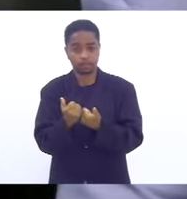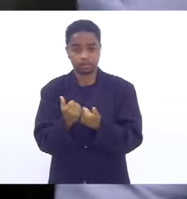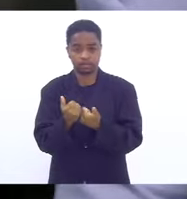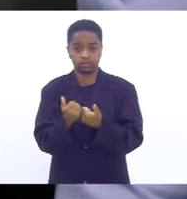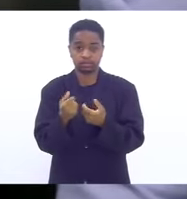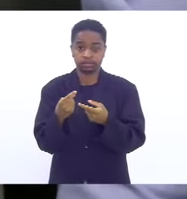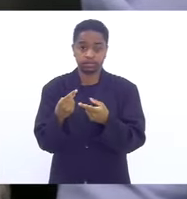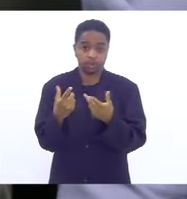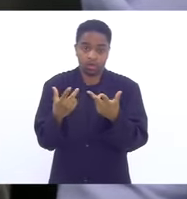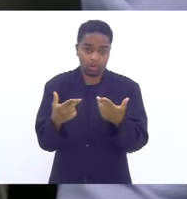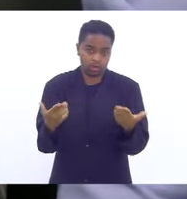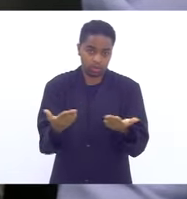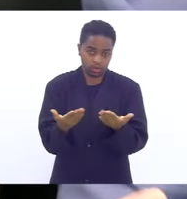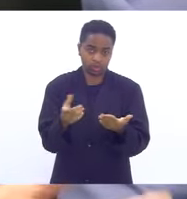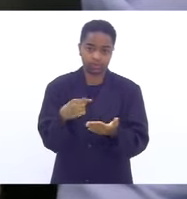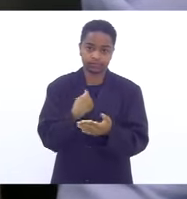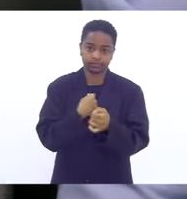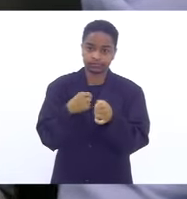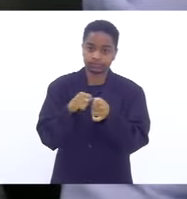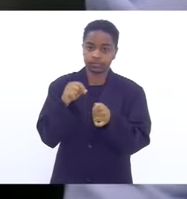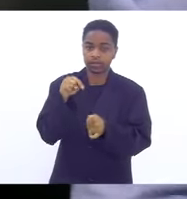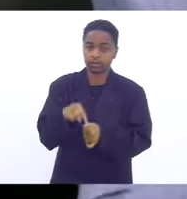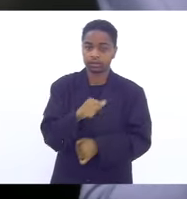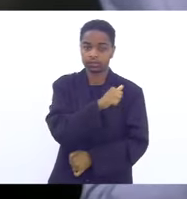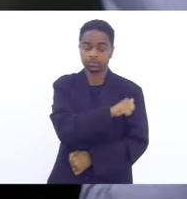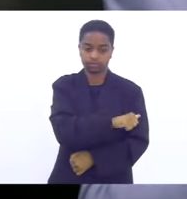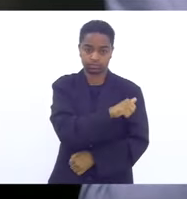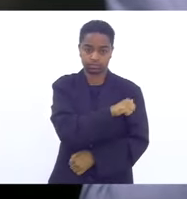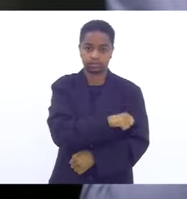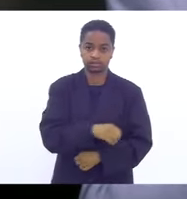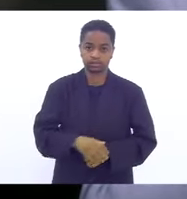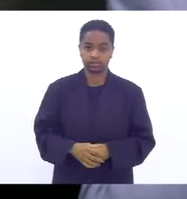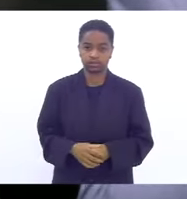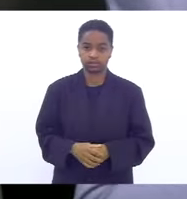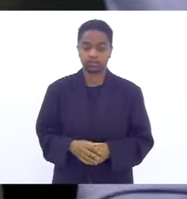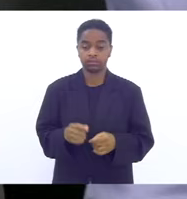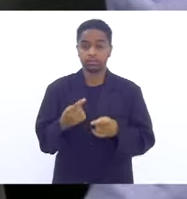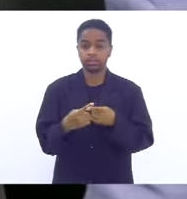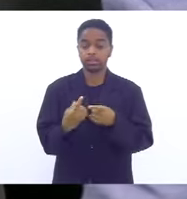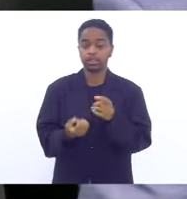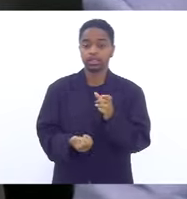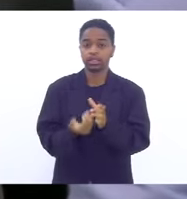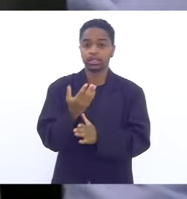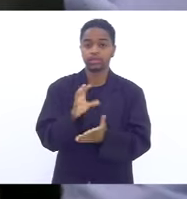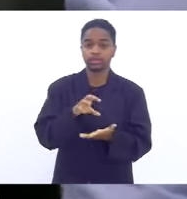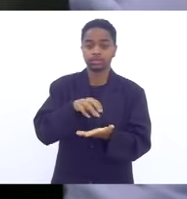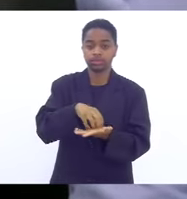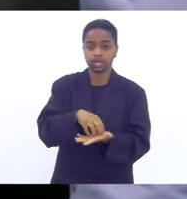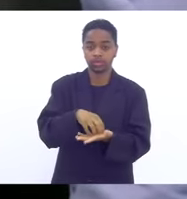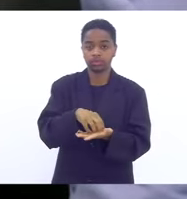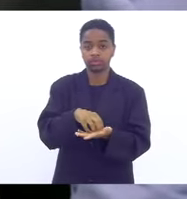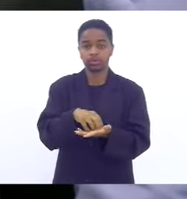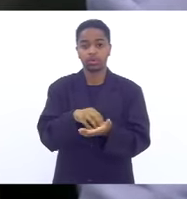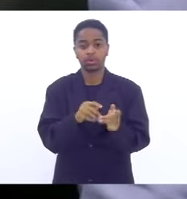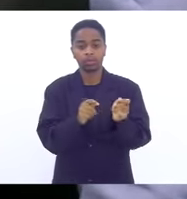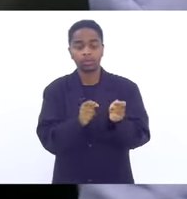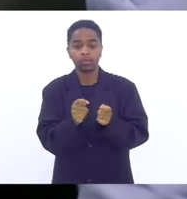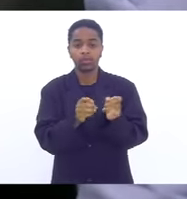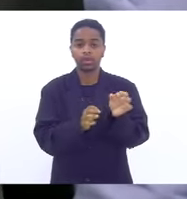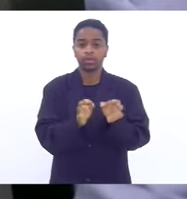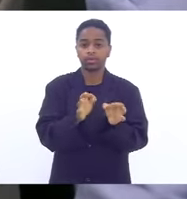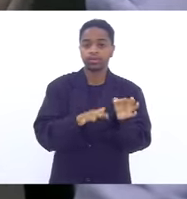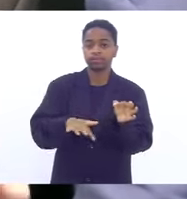o que nós estamos fazendo aqui no Rio de Janeiro, o Felipe vai falar daqui a pouco, criação de um centro de gerenciamento de energia e risco, avaliando